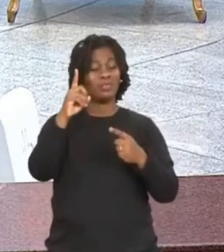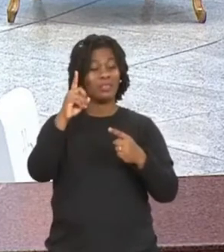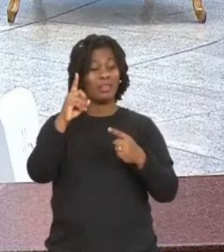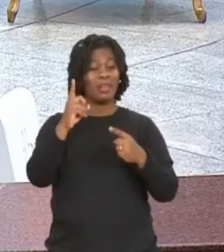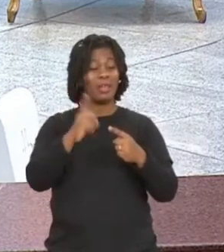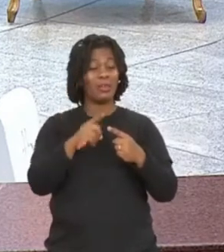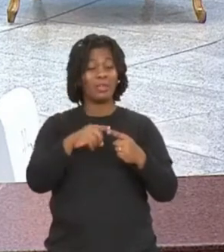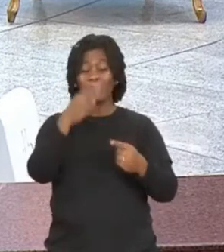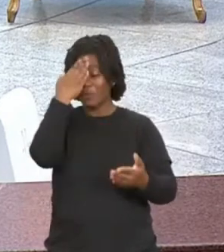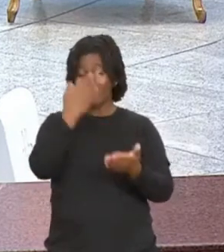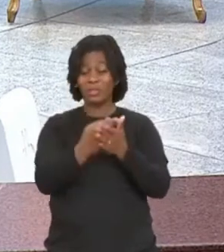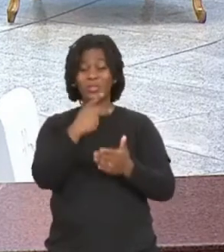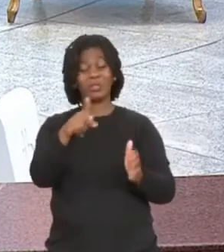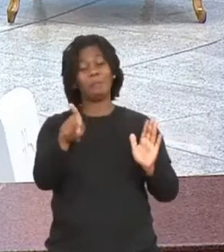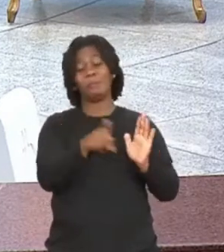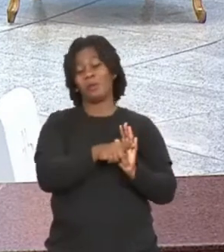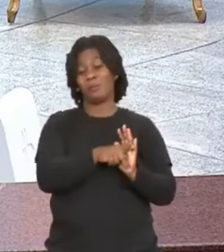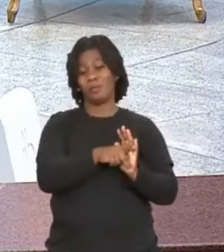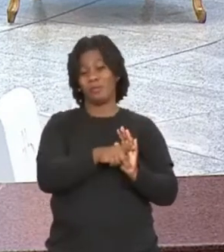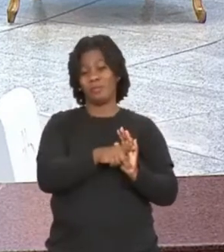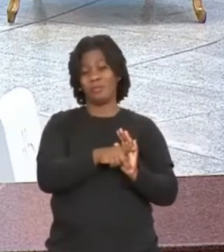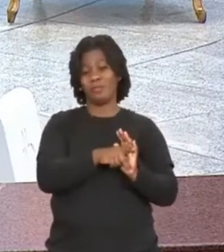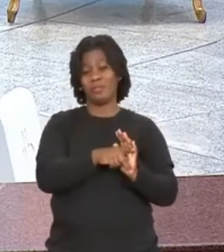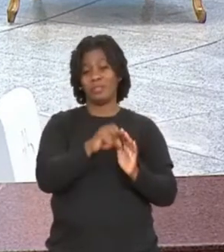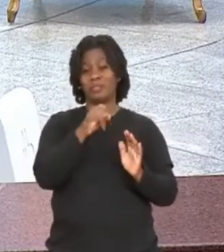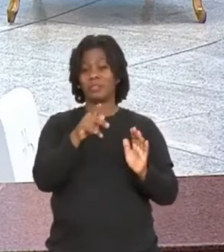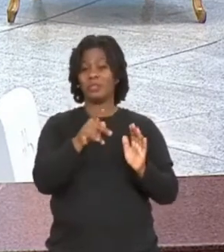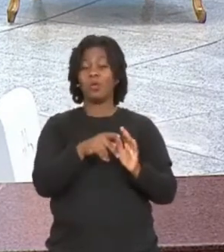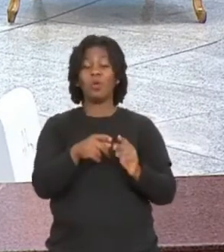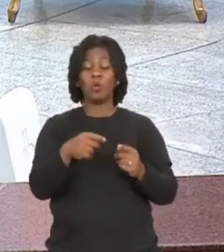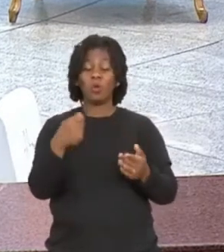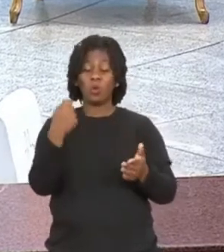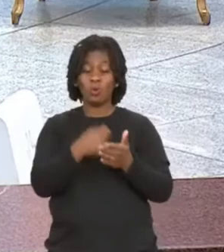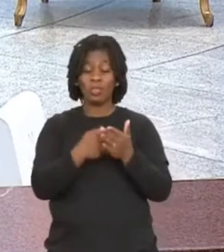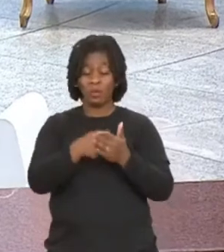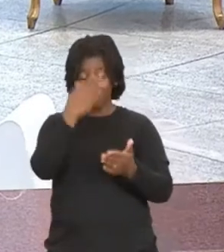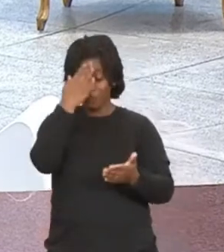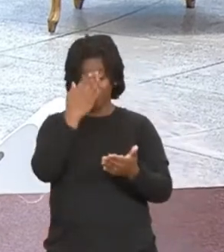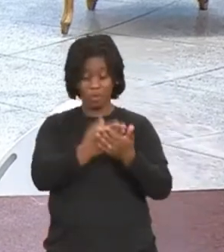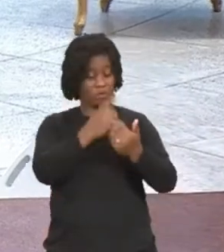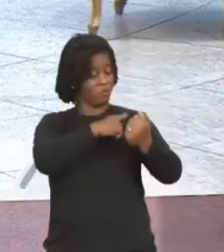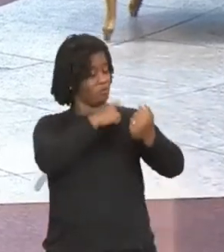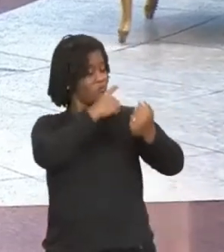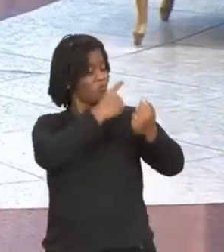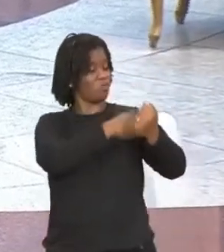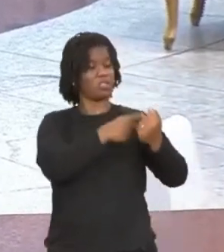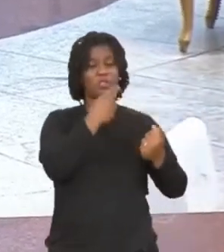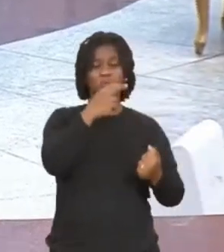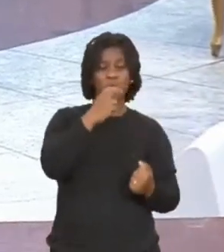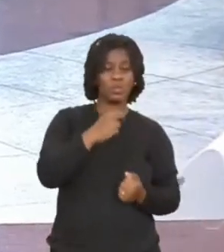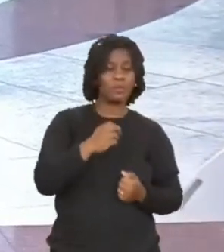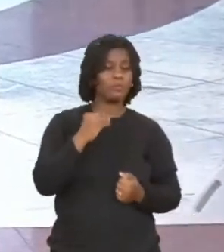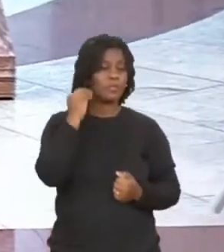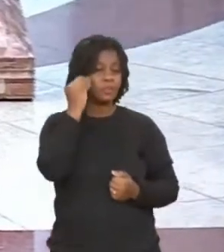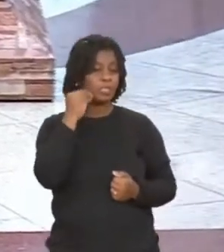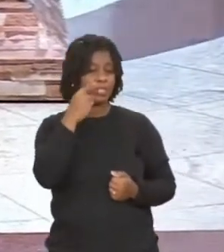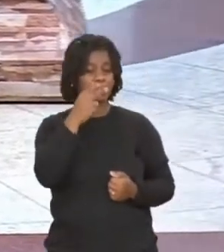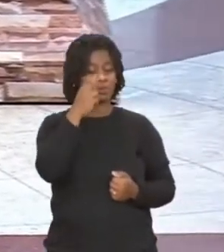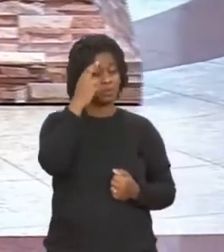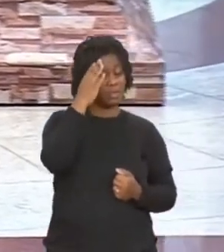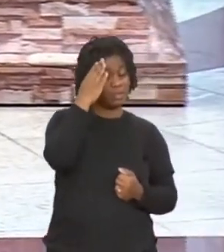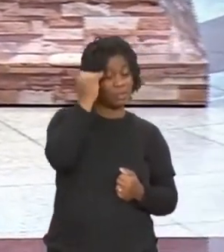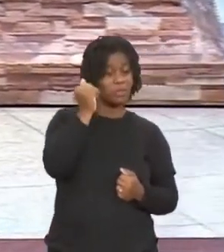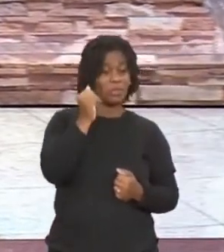você. É lutar confiando na força do seu braço, na sua sabedoria, na sua experiência. É